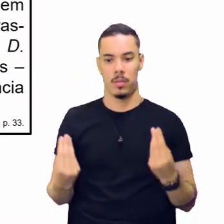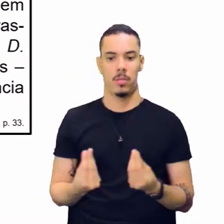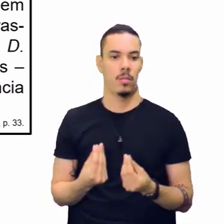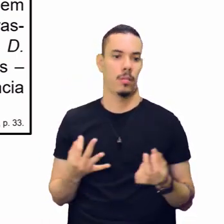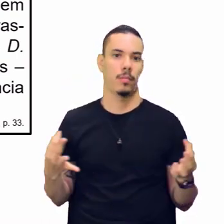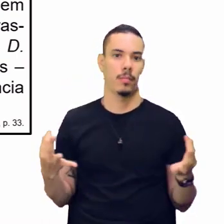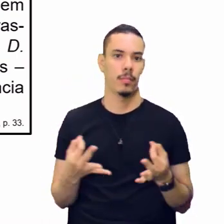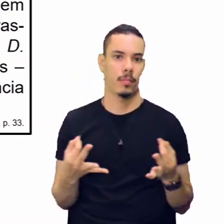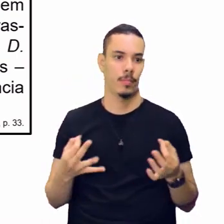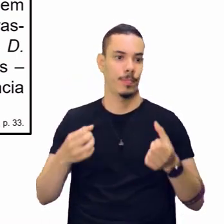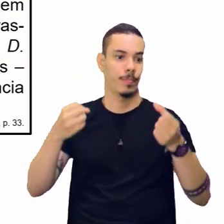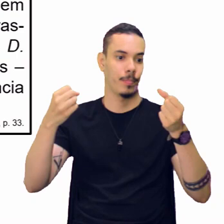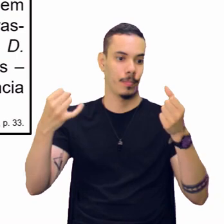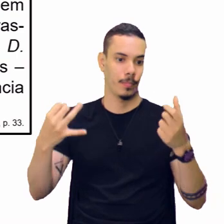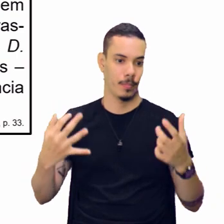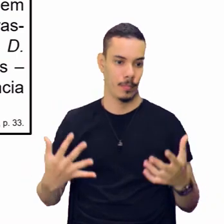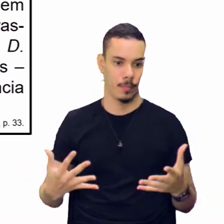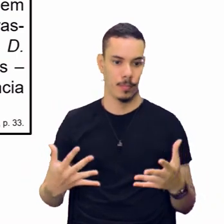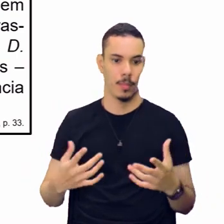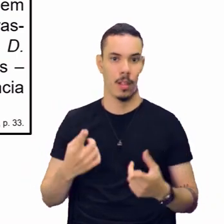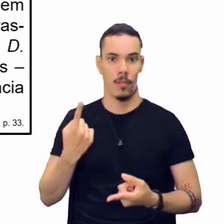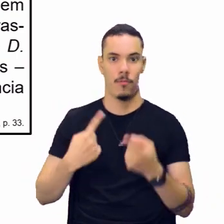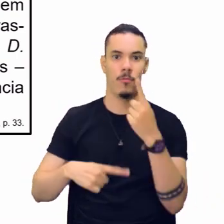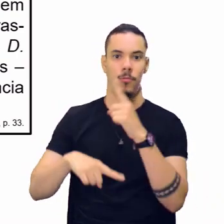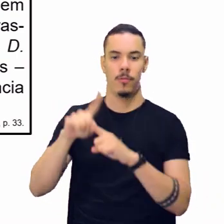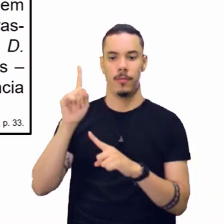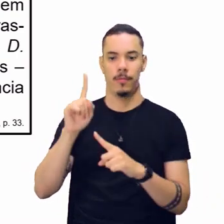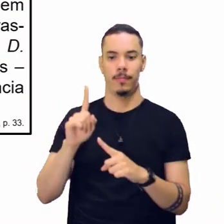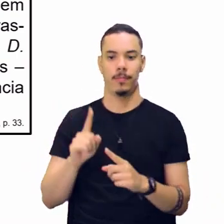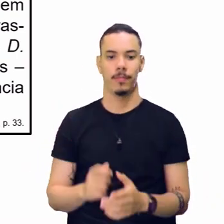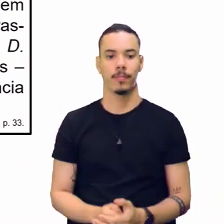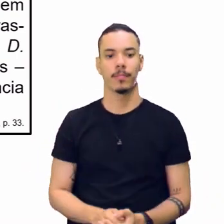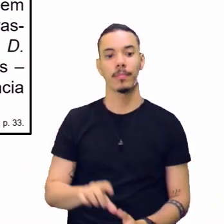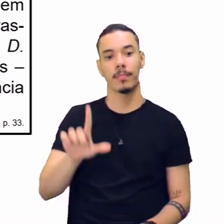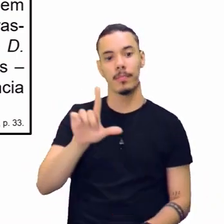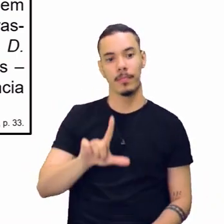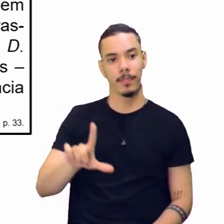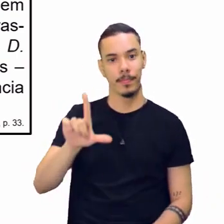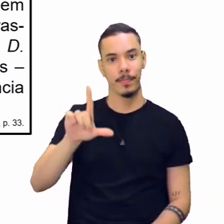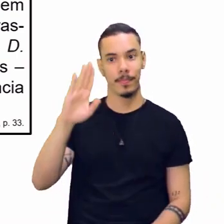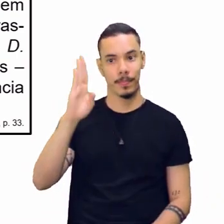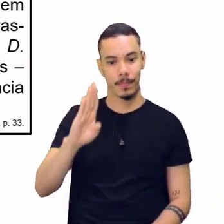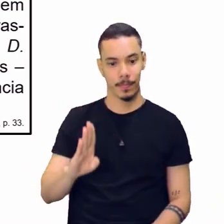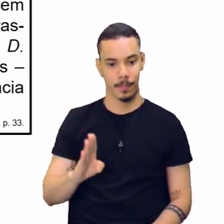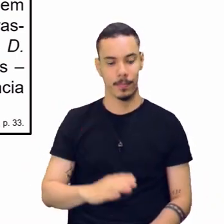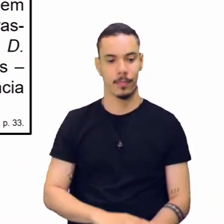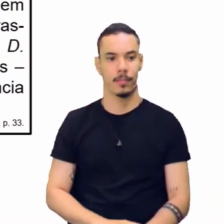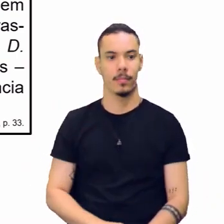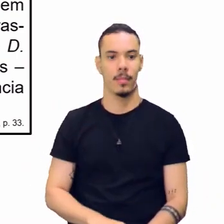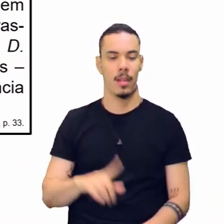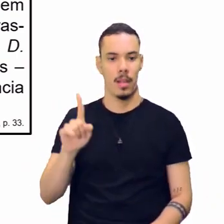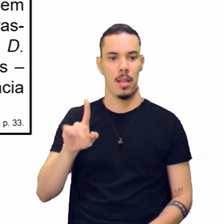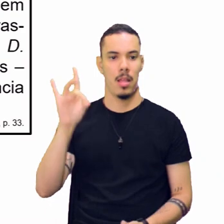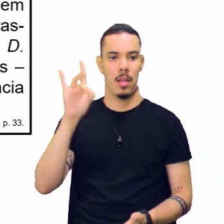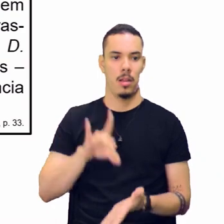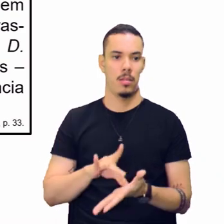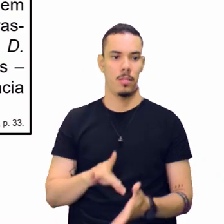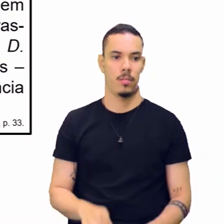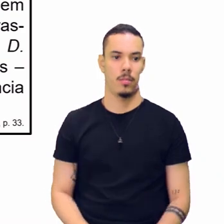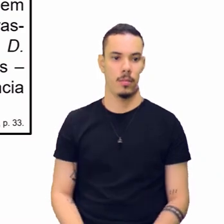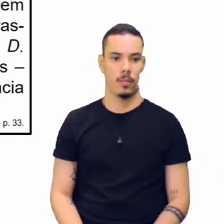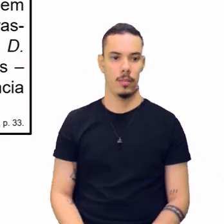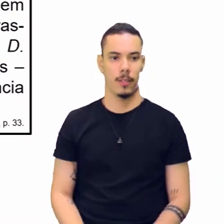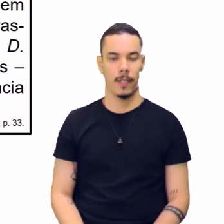perfeitamente explicável em sua evolução. Então, literatura brasileira do realismo. Vamos